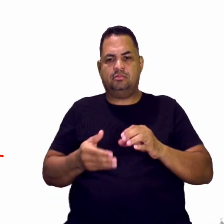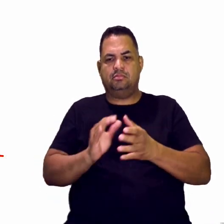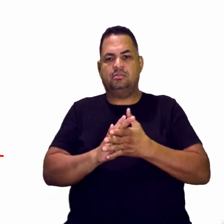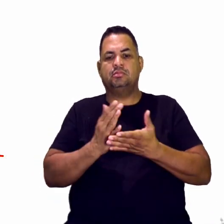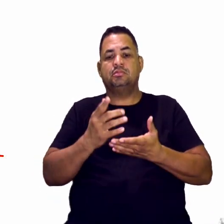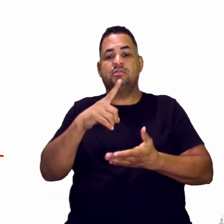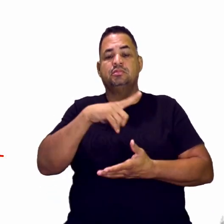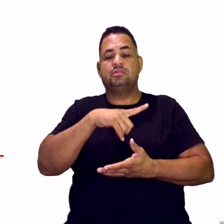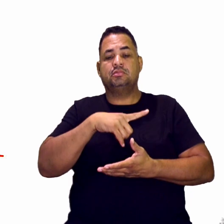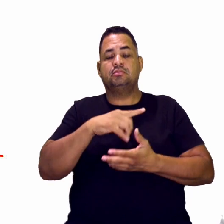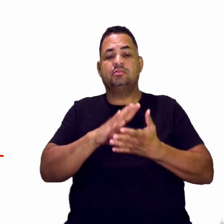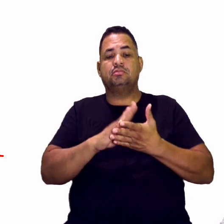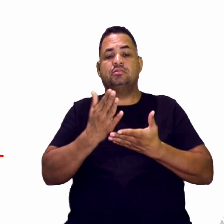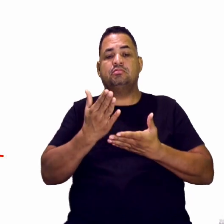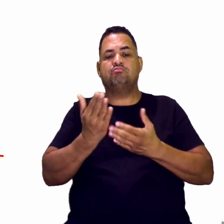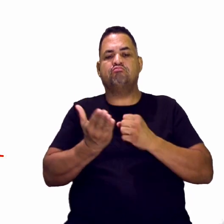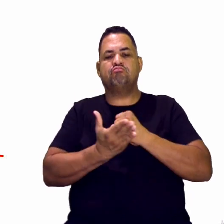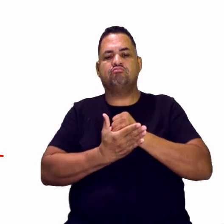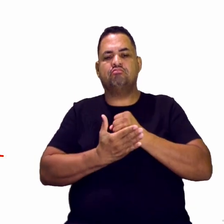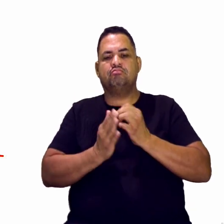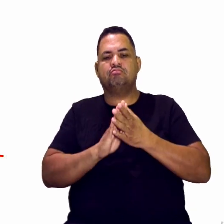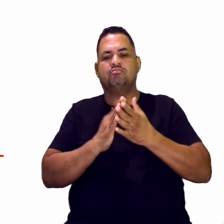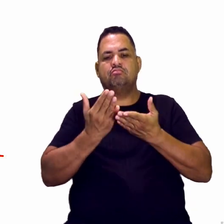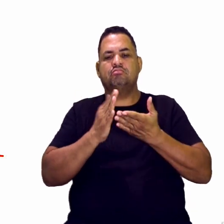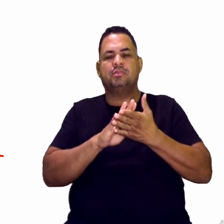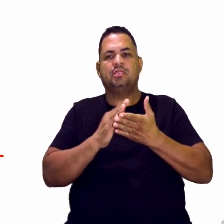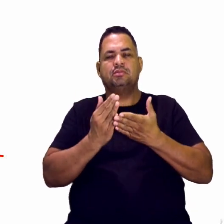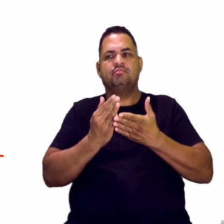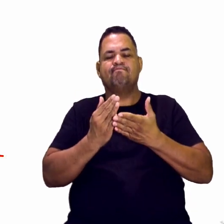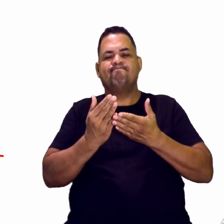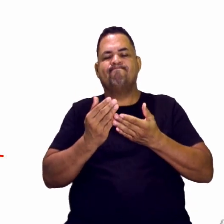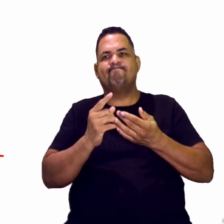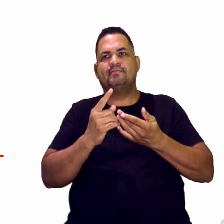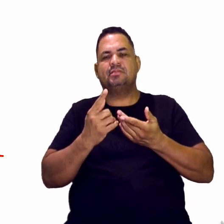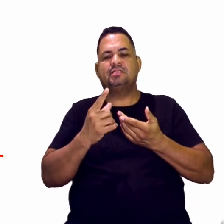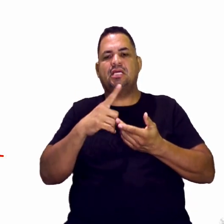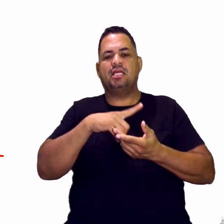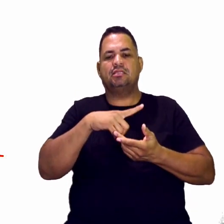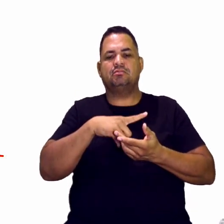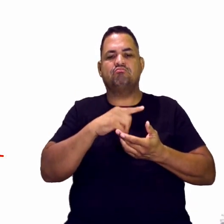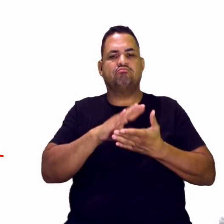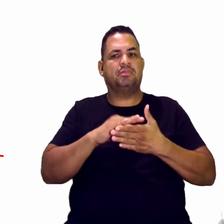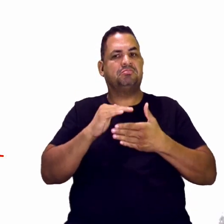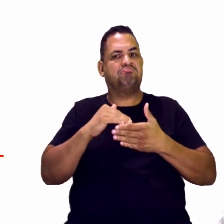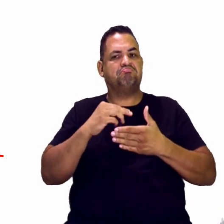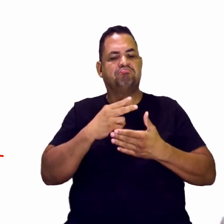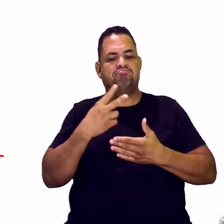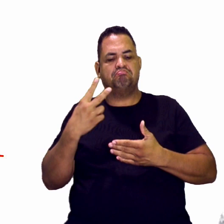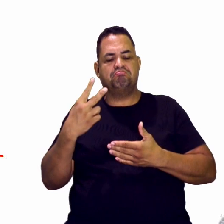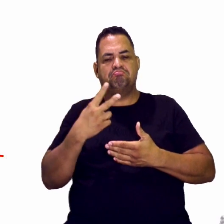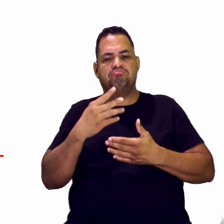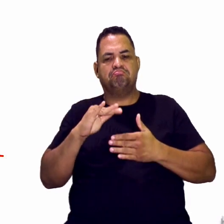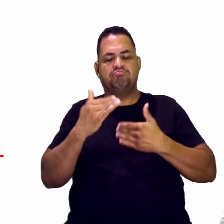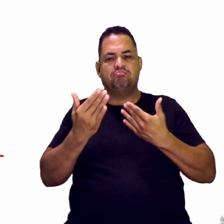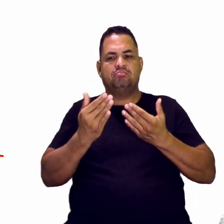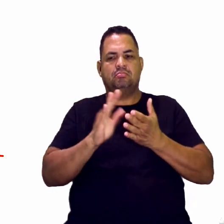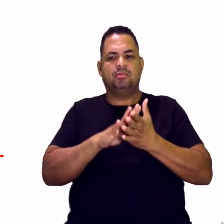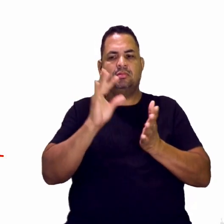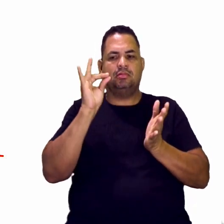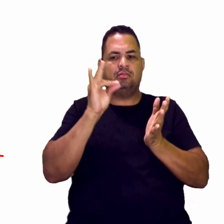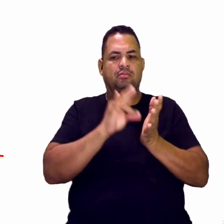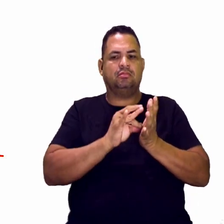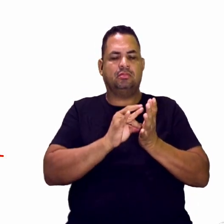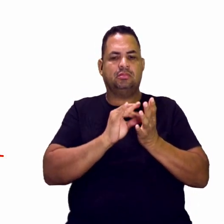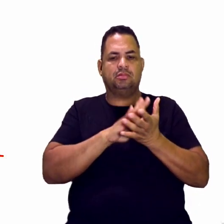vegetais, ela vai existir, mas ela vai estar como uma coisa mais secundária, ela vai estar mais em segundo plano, o que vai de fato fazer o papel